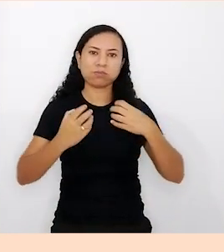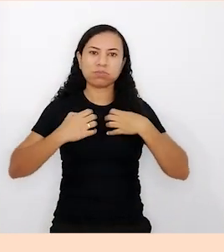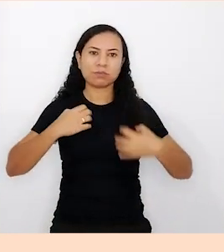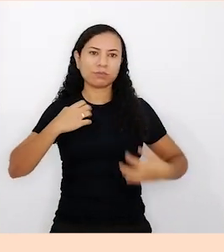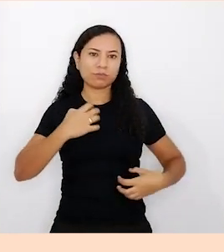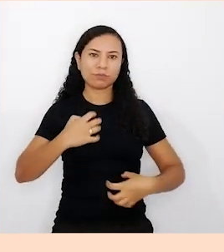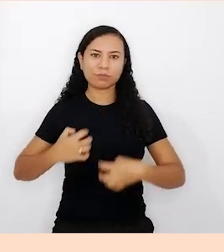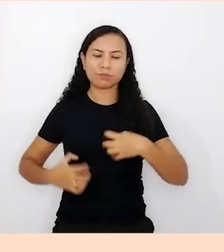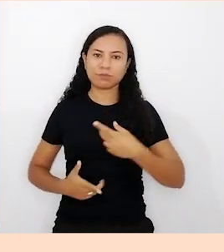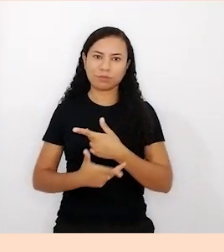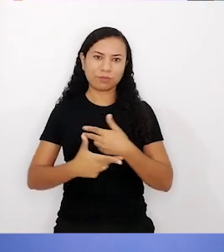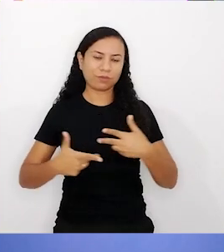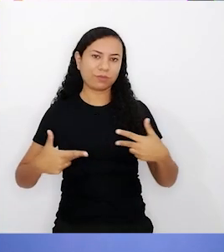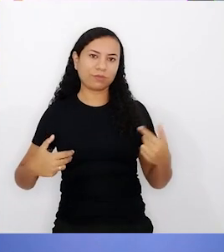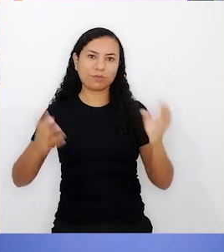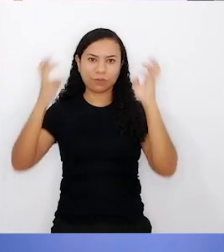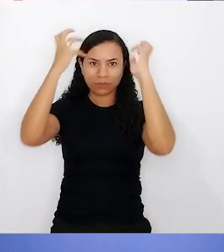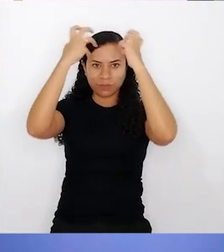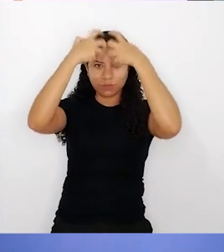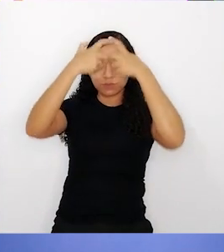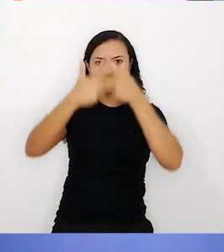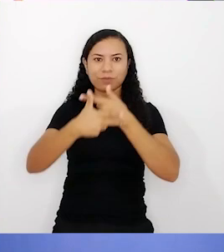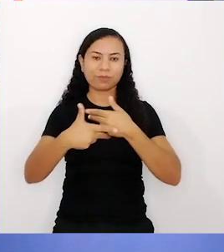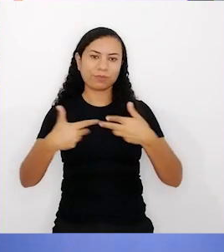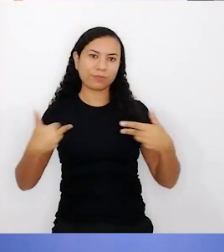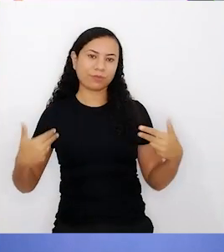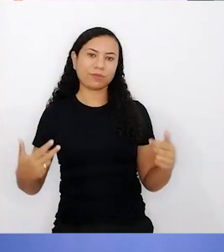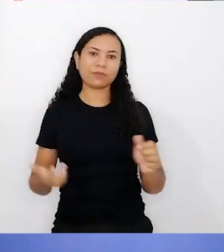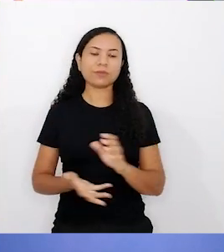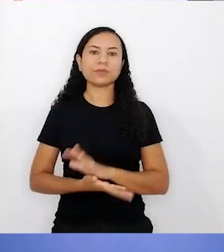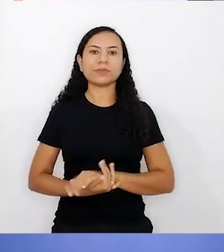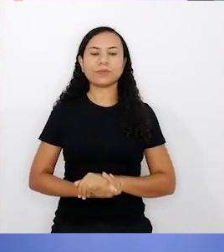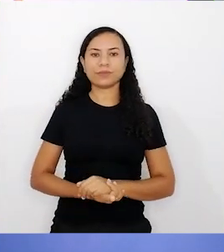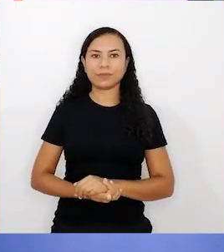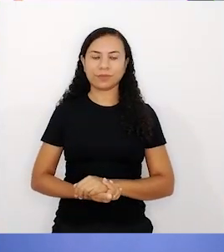aos braços, cérebro e etc.